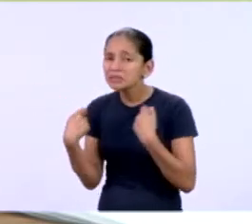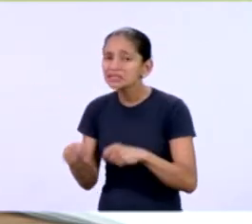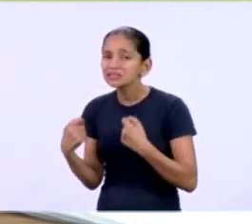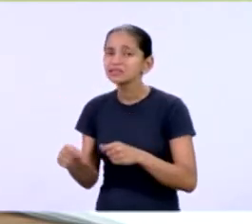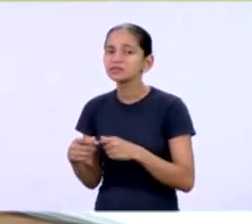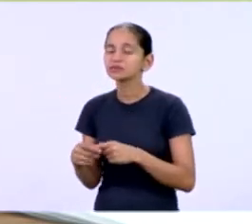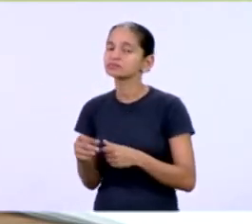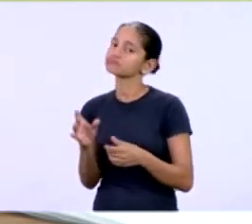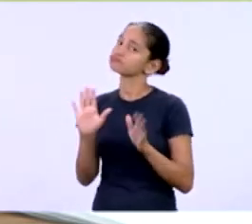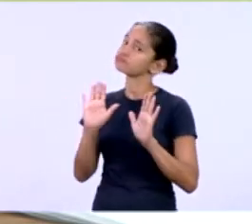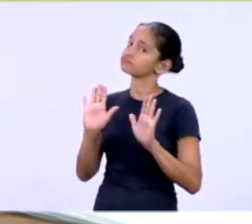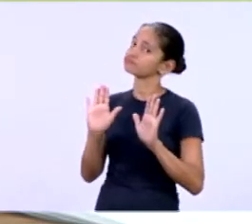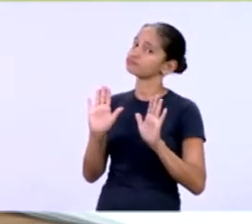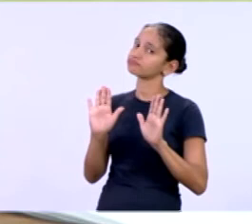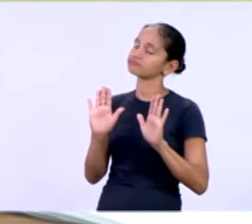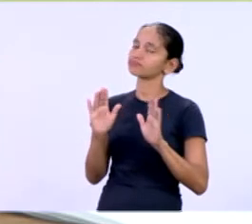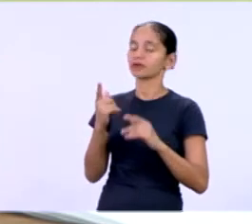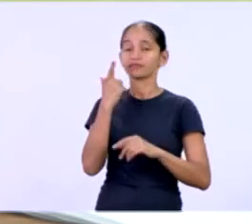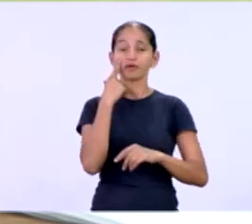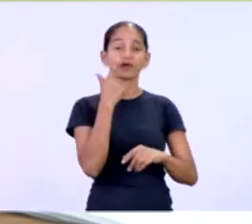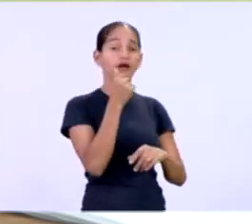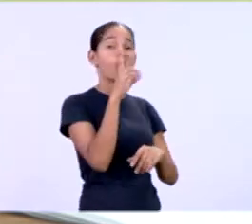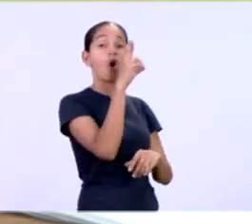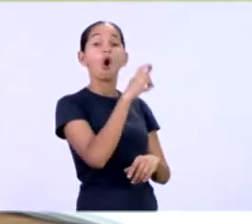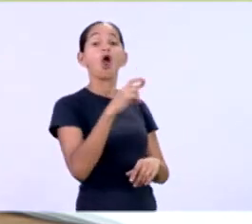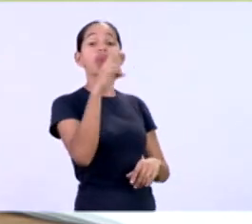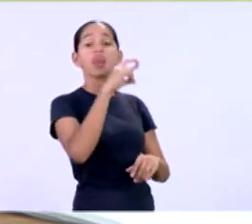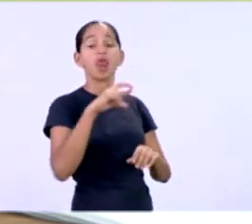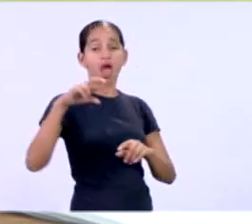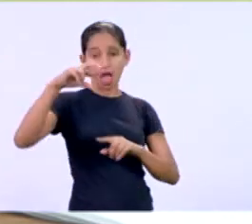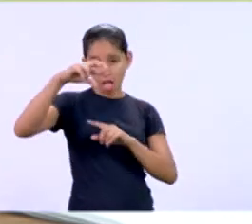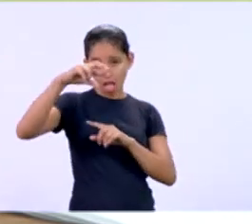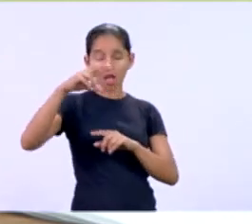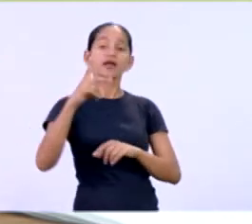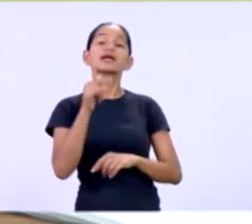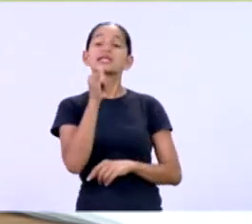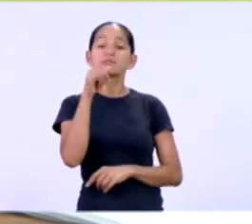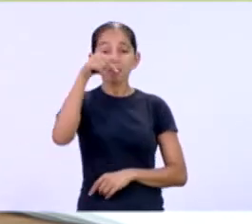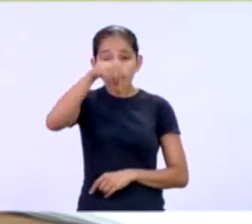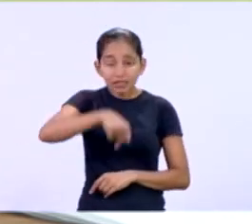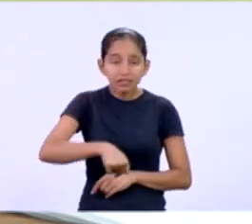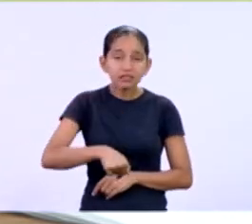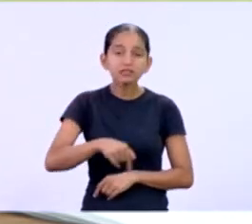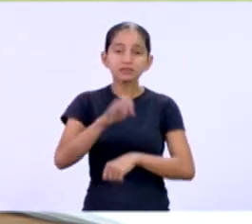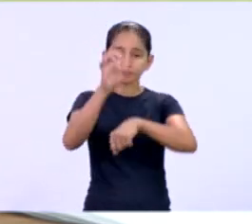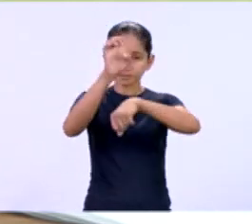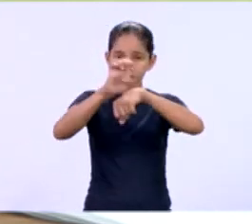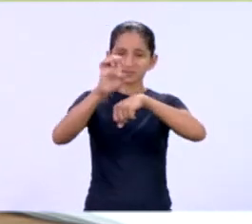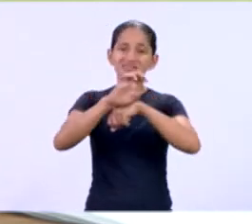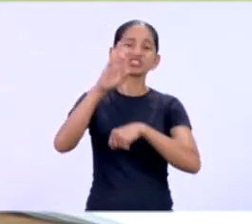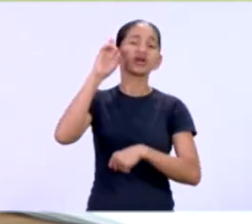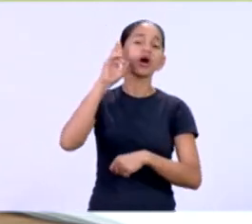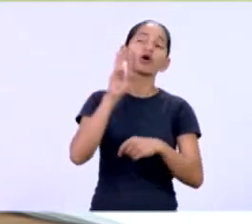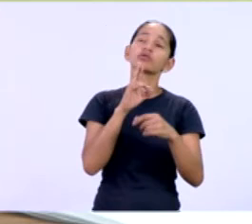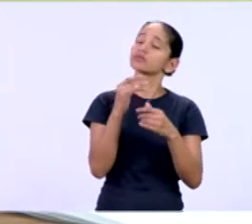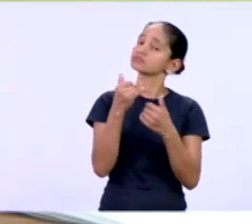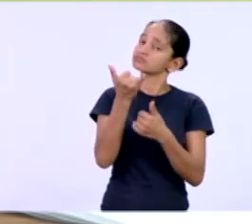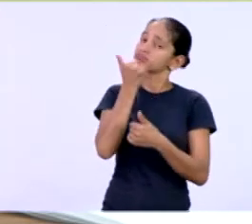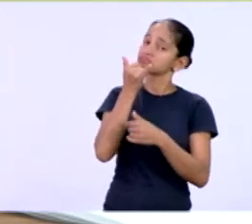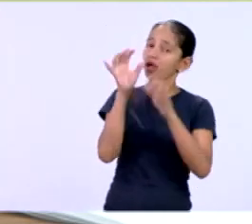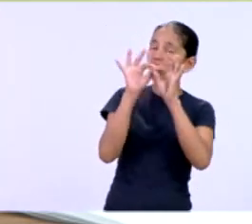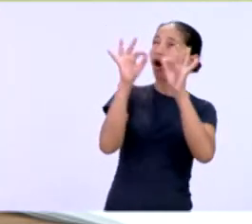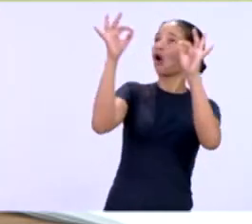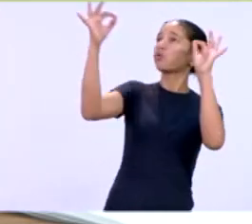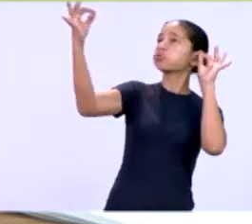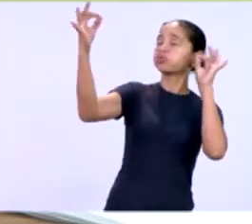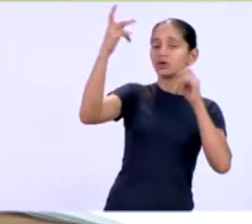existem, principalmente a gente que nós estamos num estado que distante dos grandes